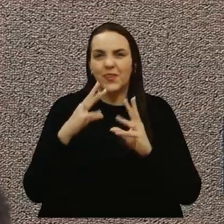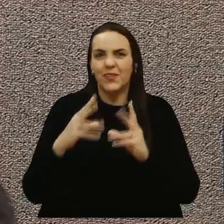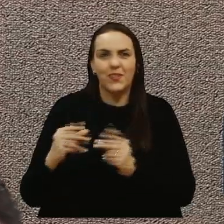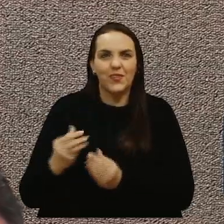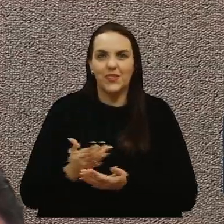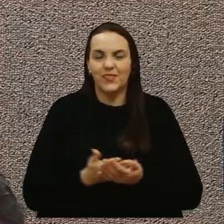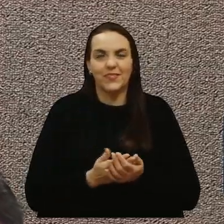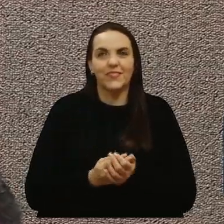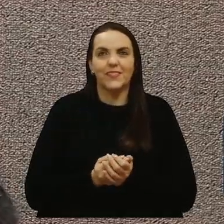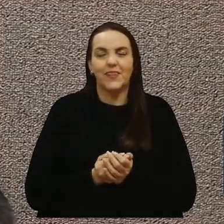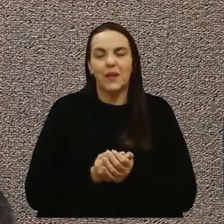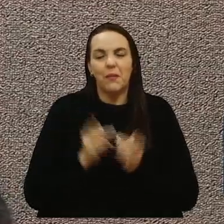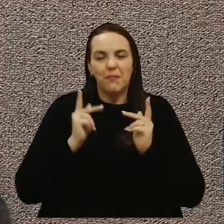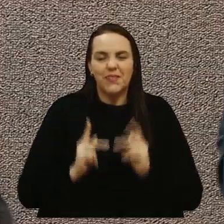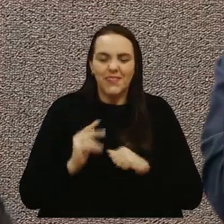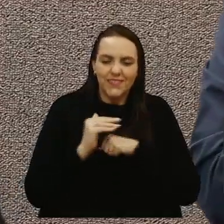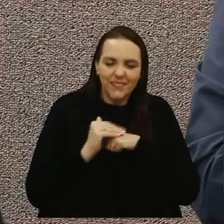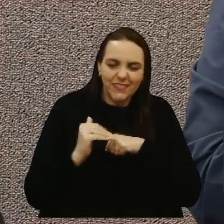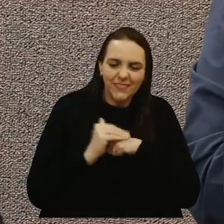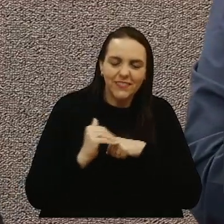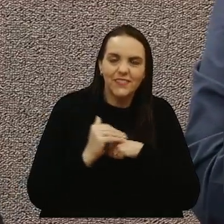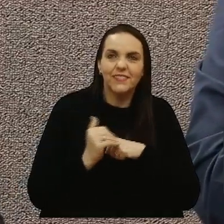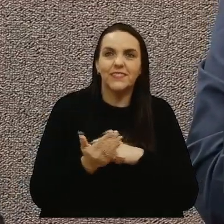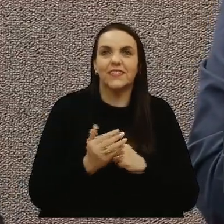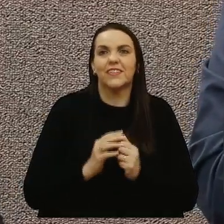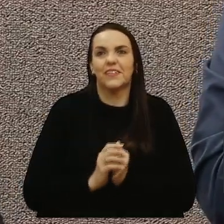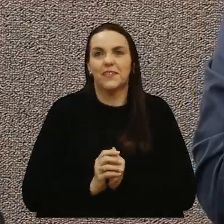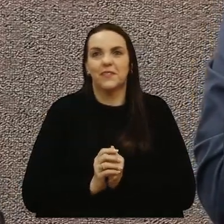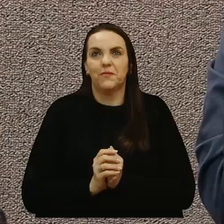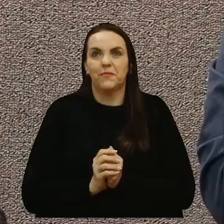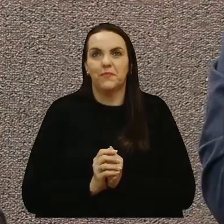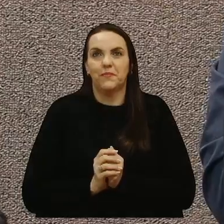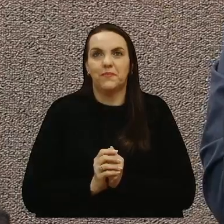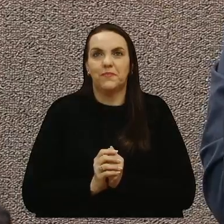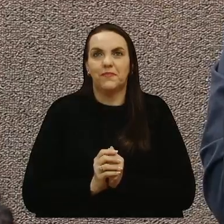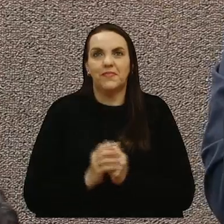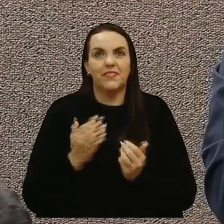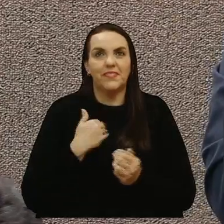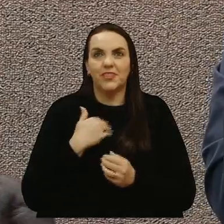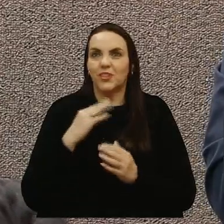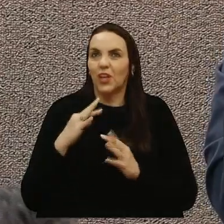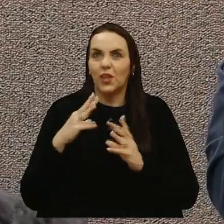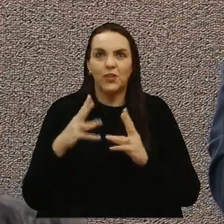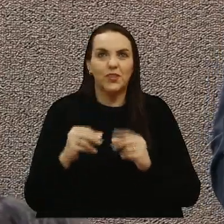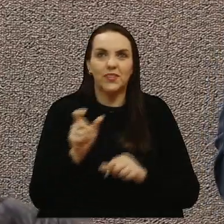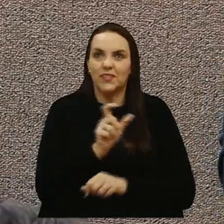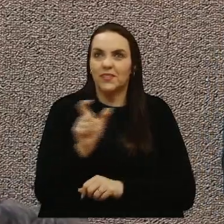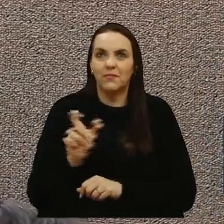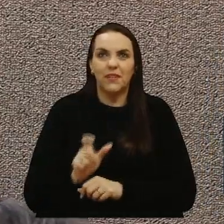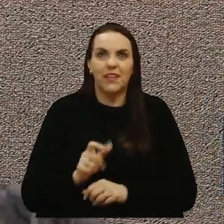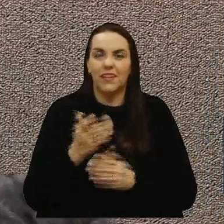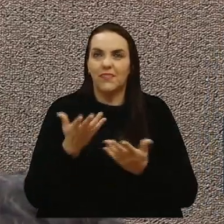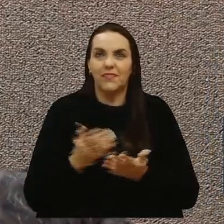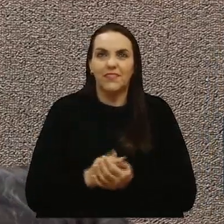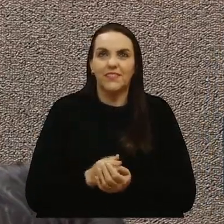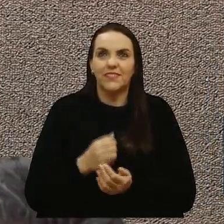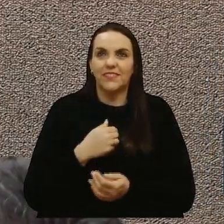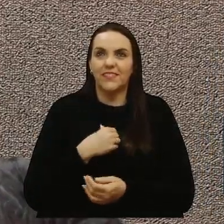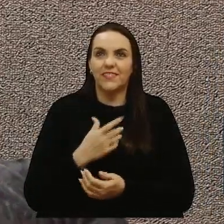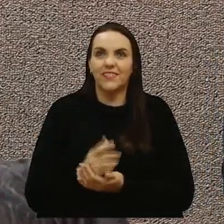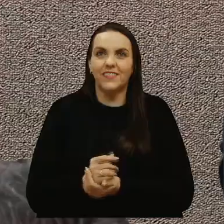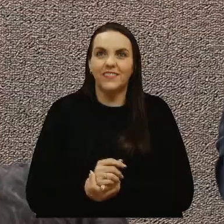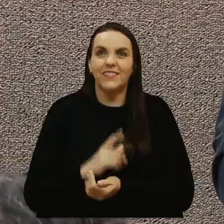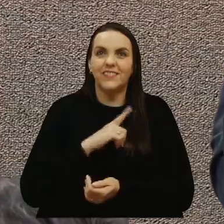pessoa meiga, candura, e todas as palavras que eu possa conhecer, que tenha sentimento, não